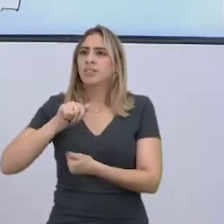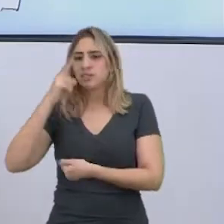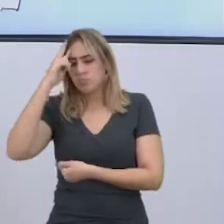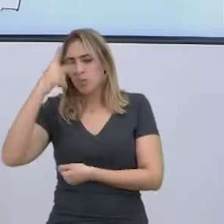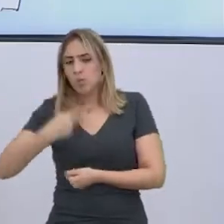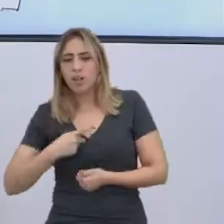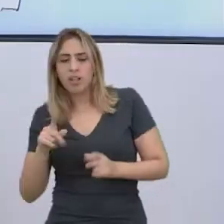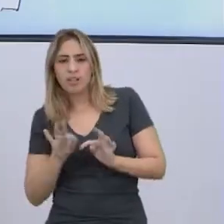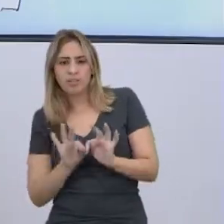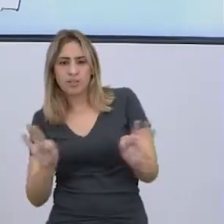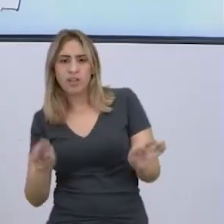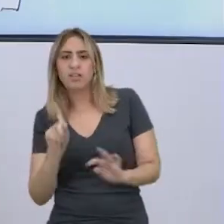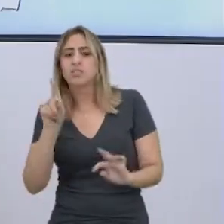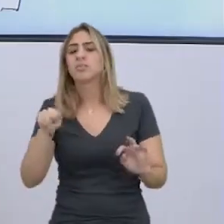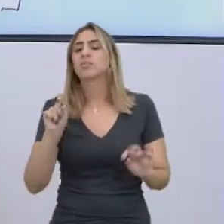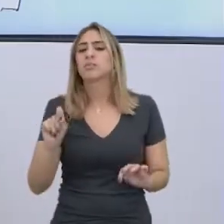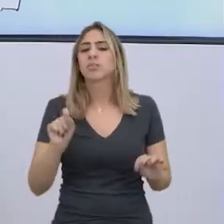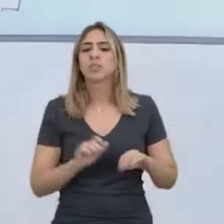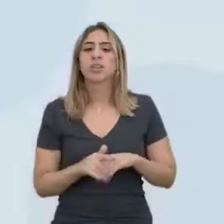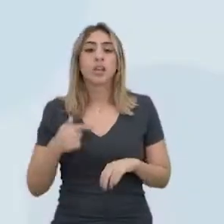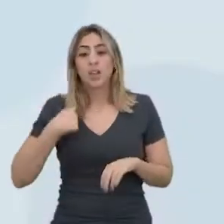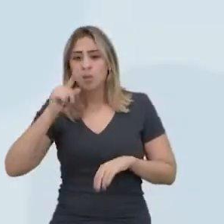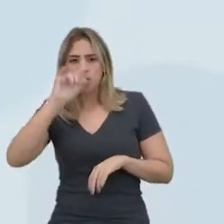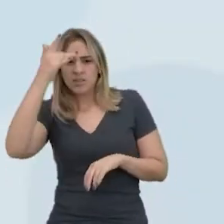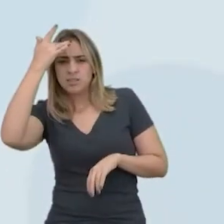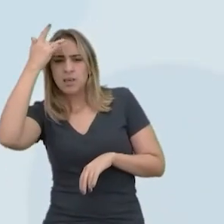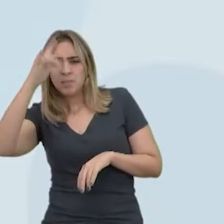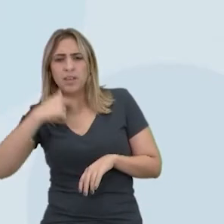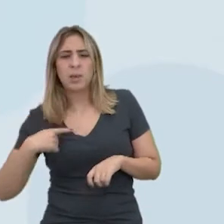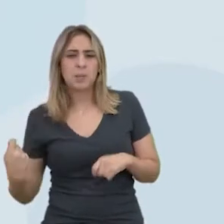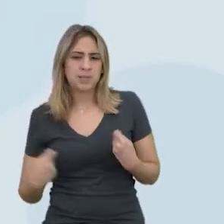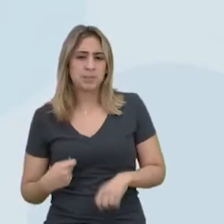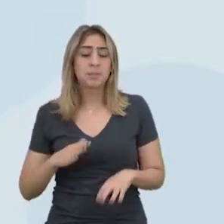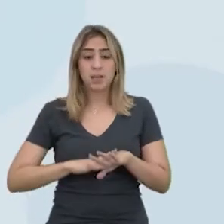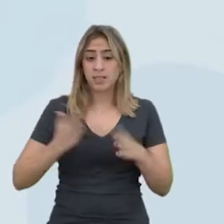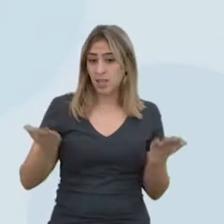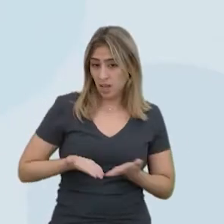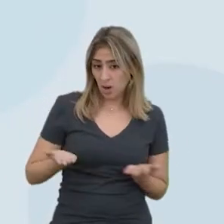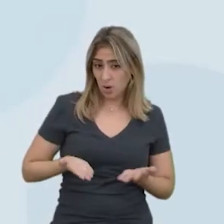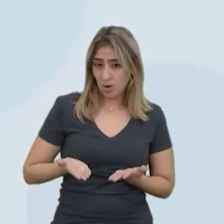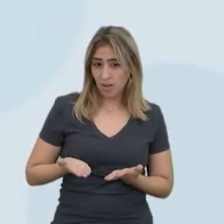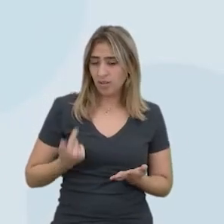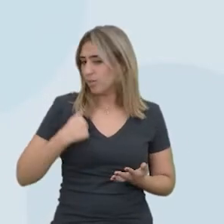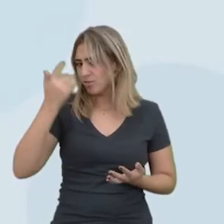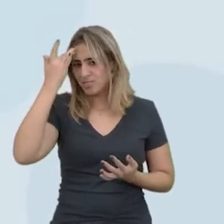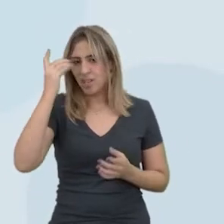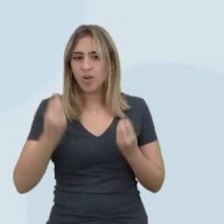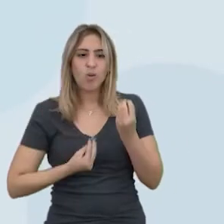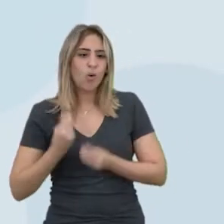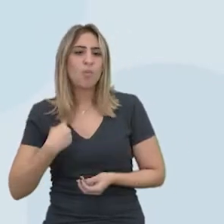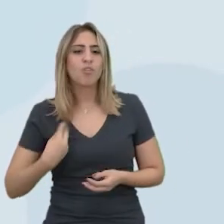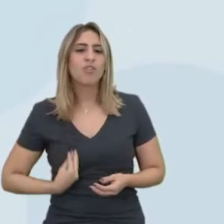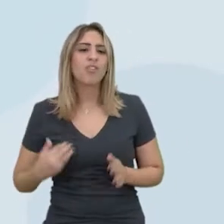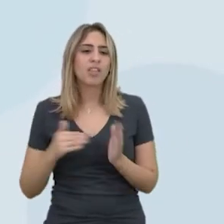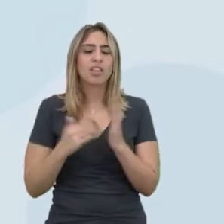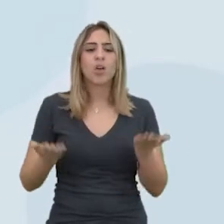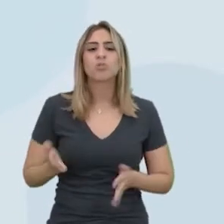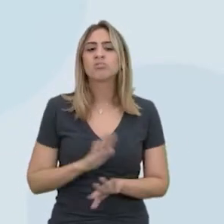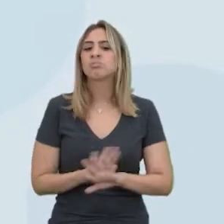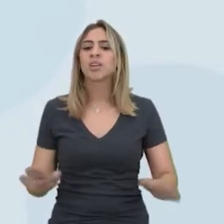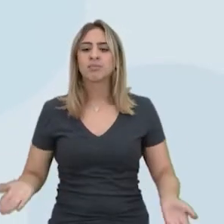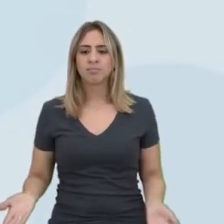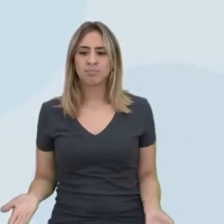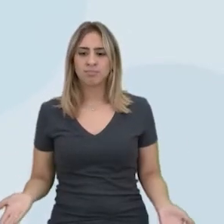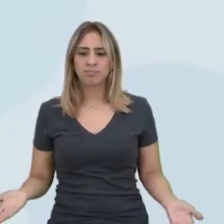da frase, que é: eu nem sabia que eu precisava, mas agora eu não sei como eu vivi até hoje sem